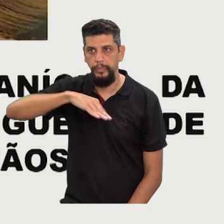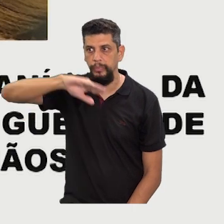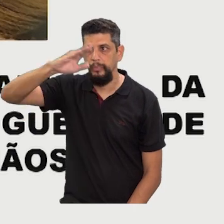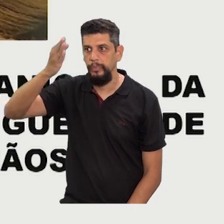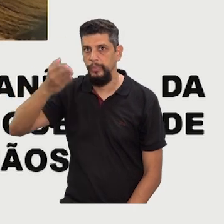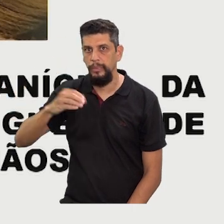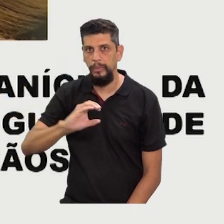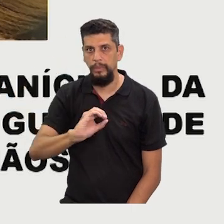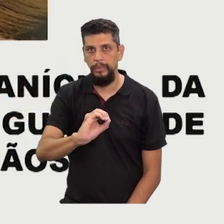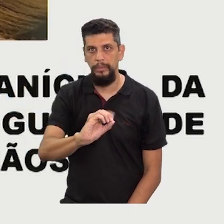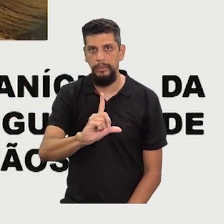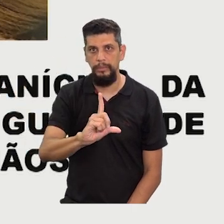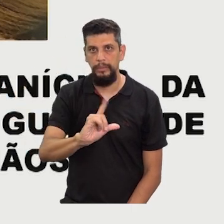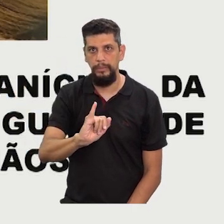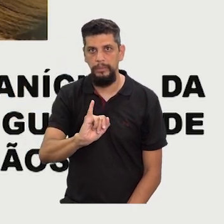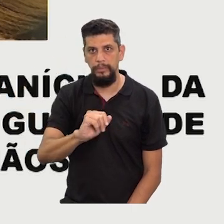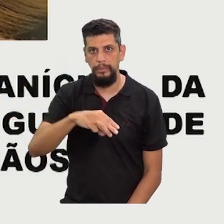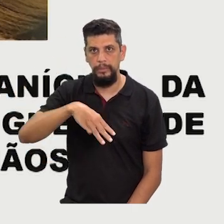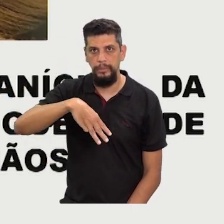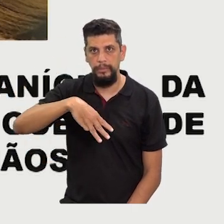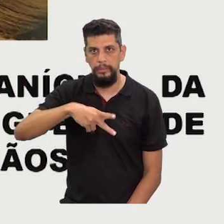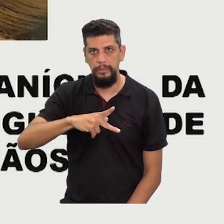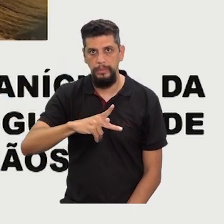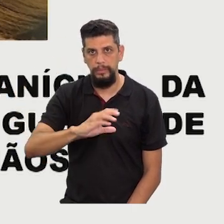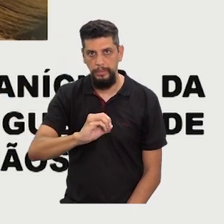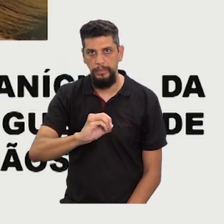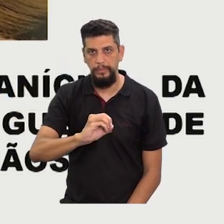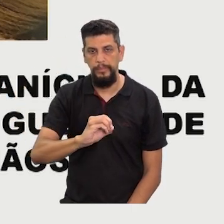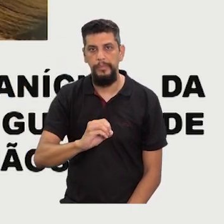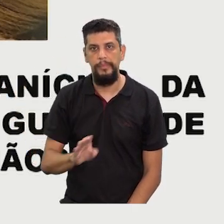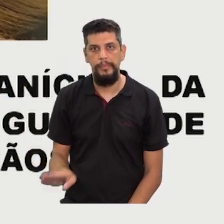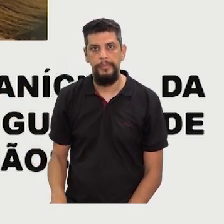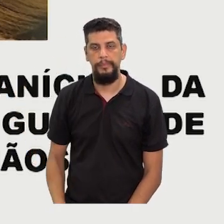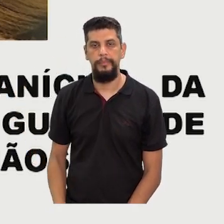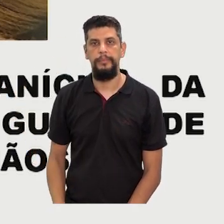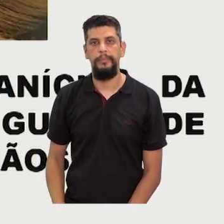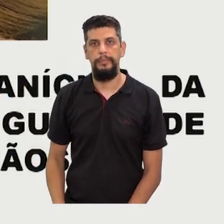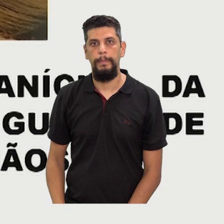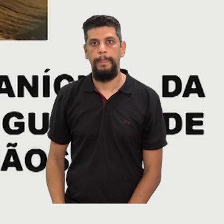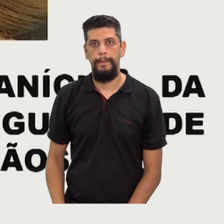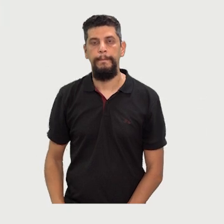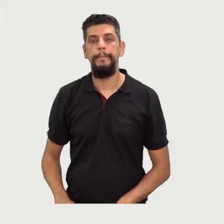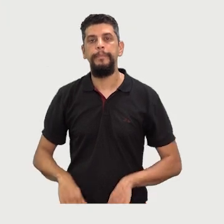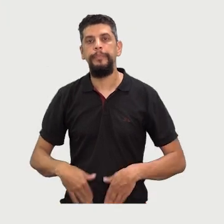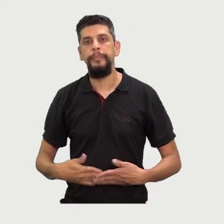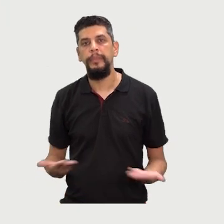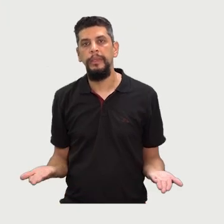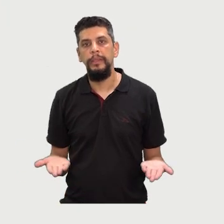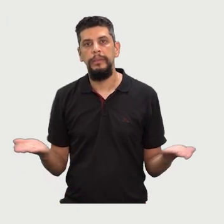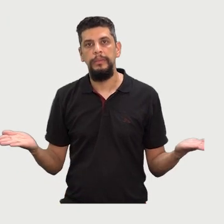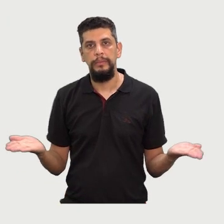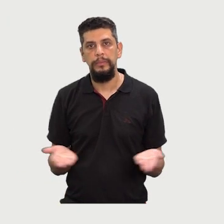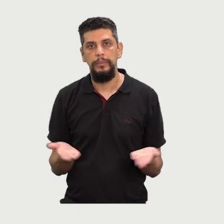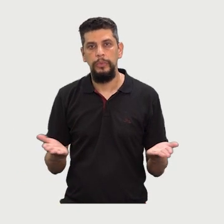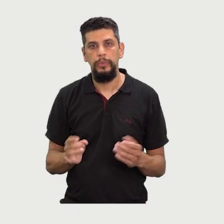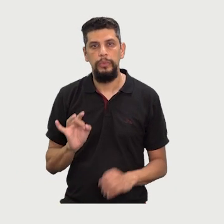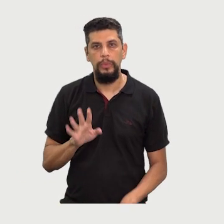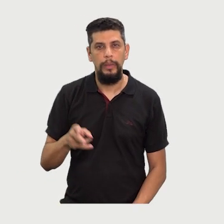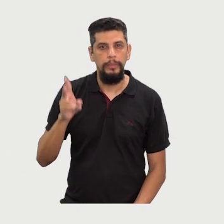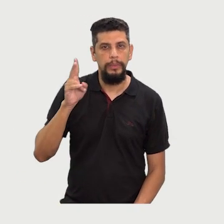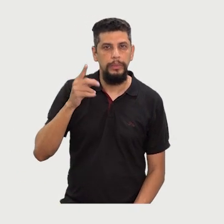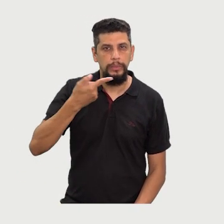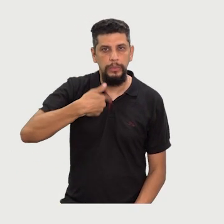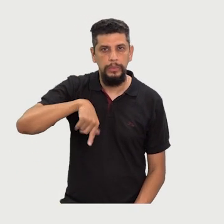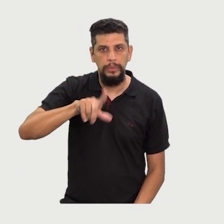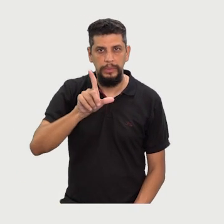foi aonde os deuses travaram essa guerra entre os titãs e Zeus, né? Então, agora, só para